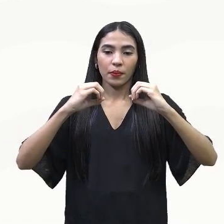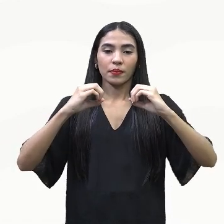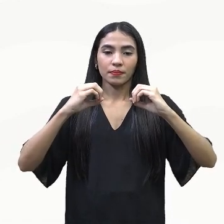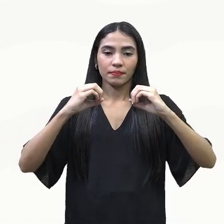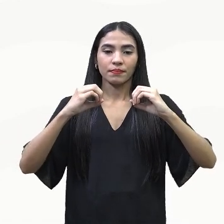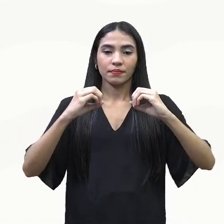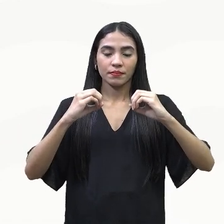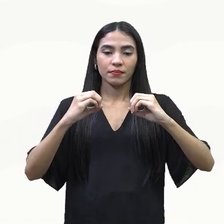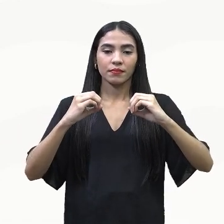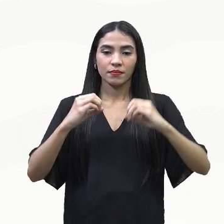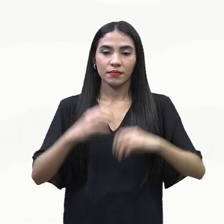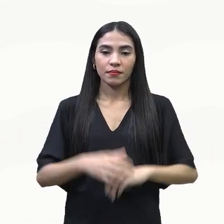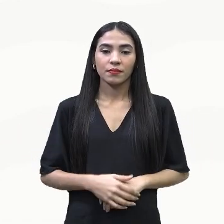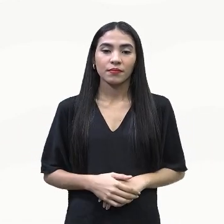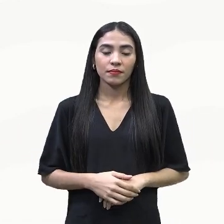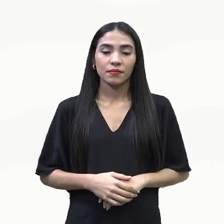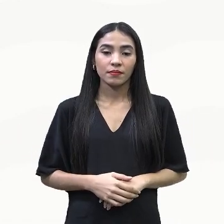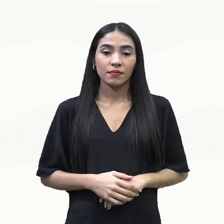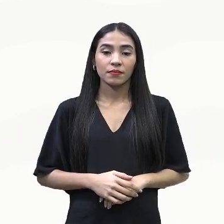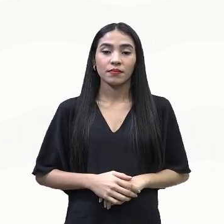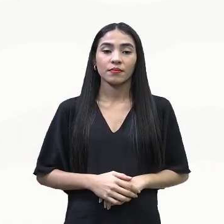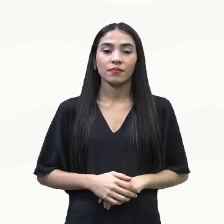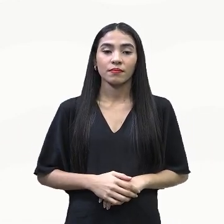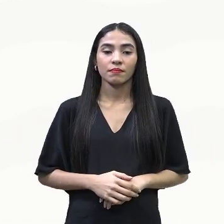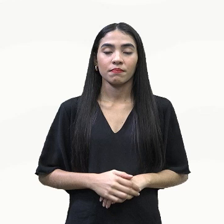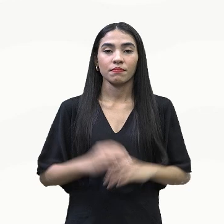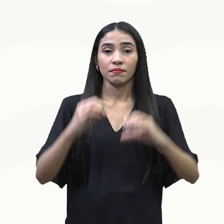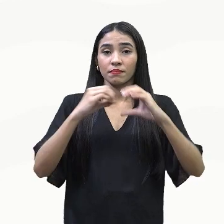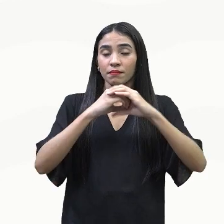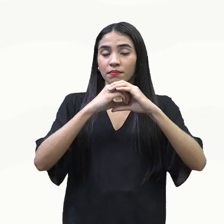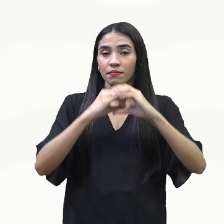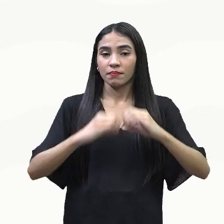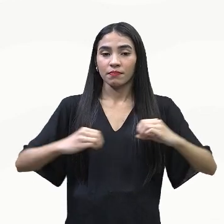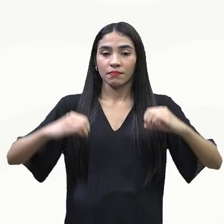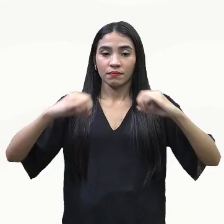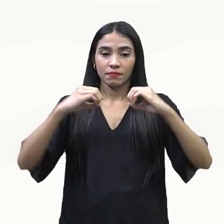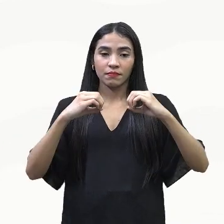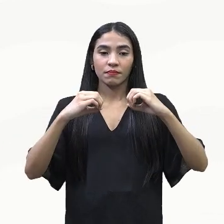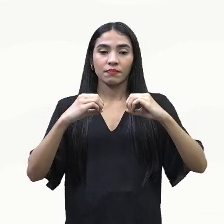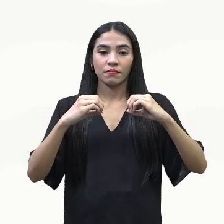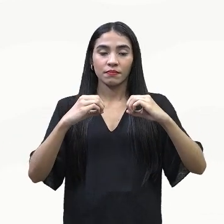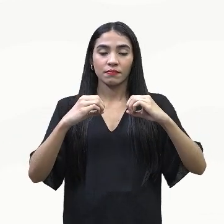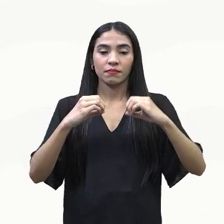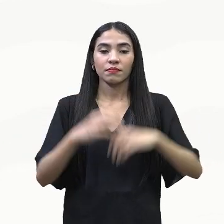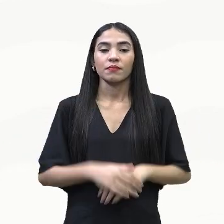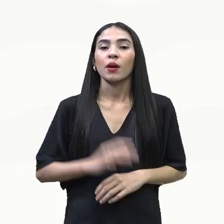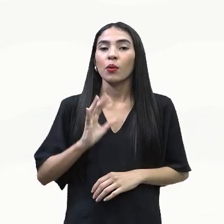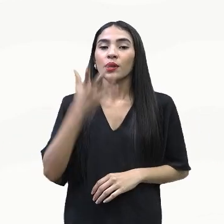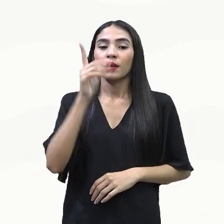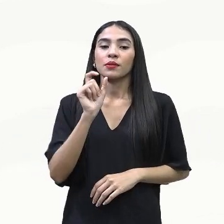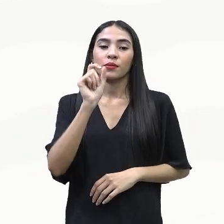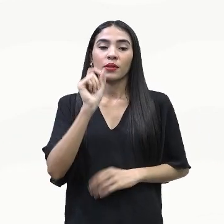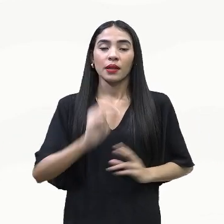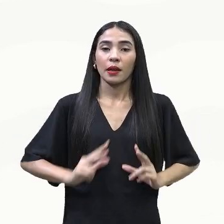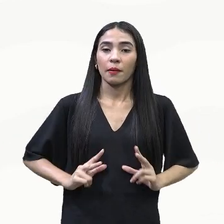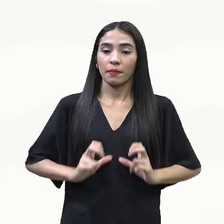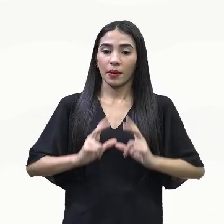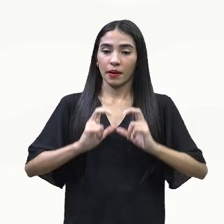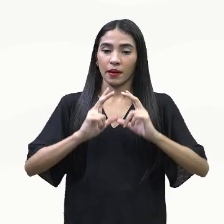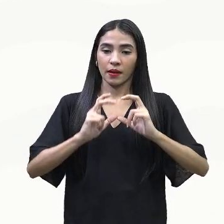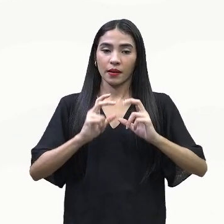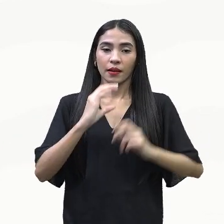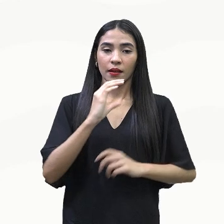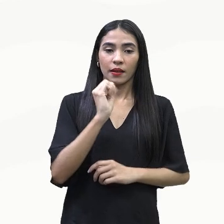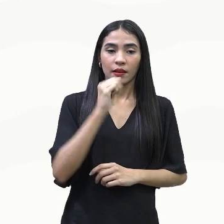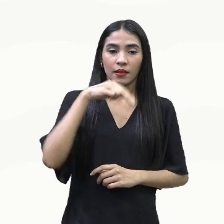anormal de células. E por elas não morrerem quando deveriam, isso termina formando a neoplasia.